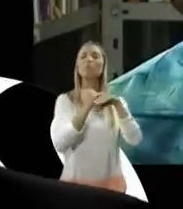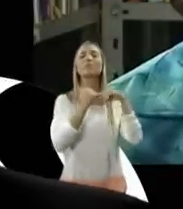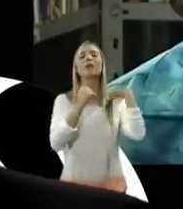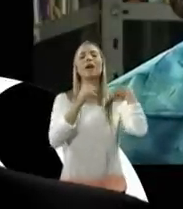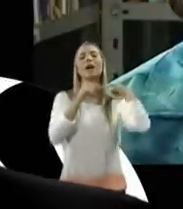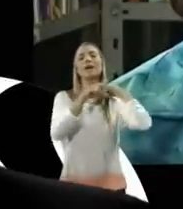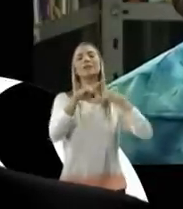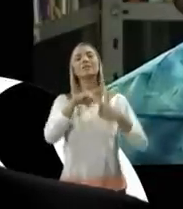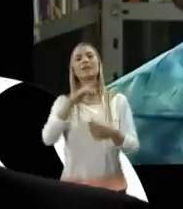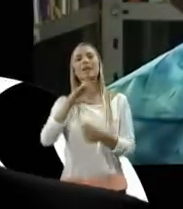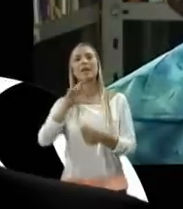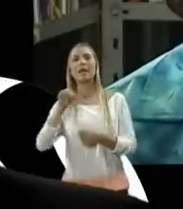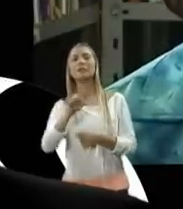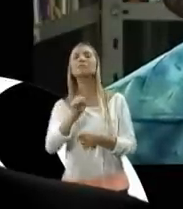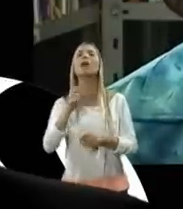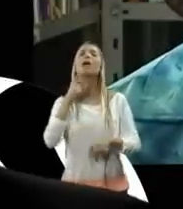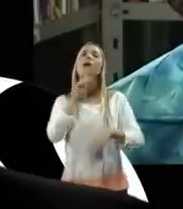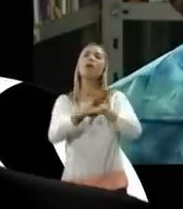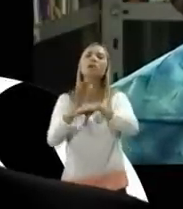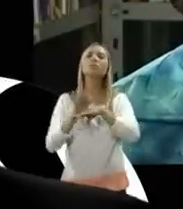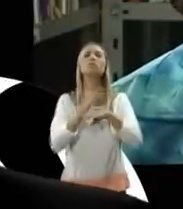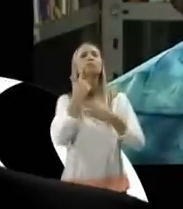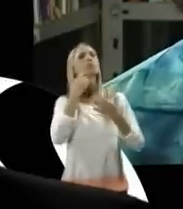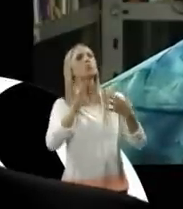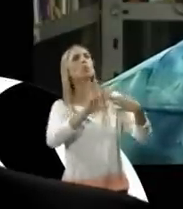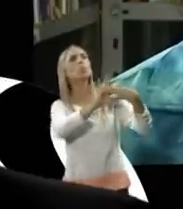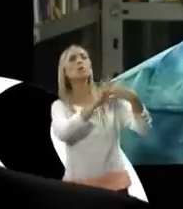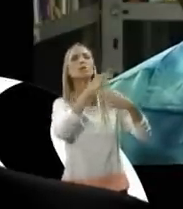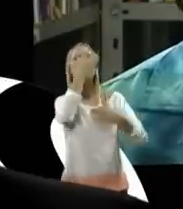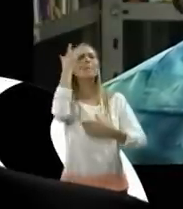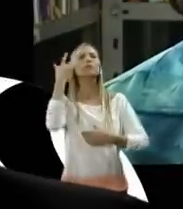eficaz, precisa de uma articulação com outras políticas.